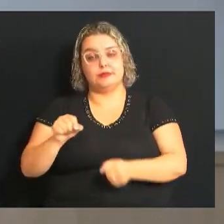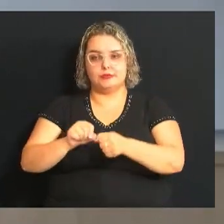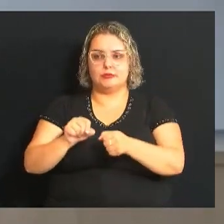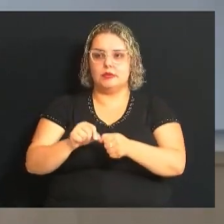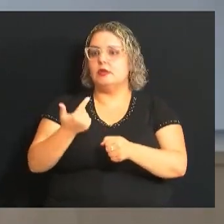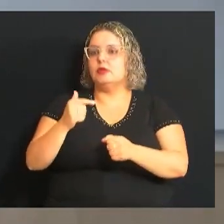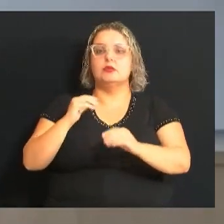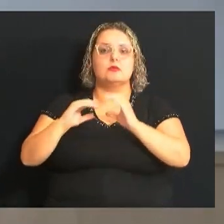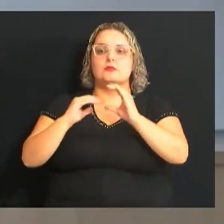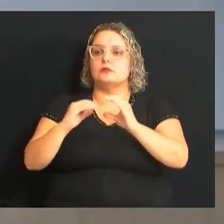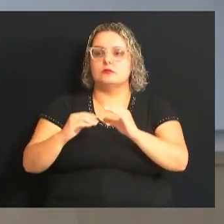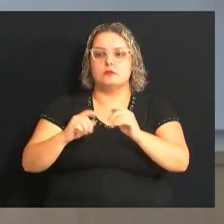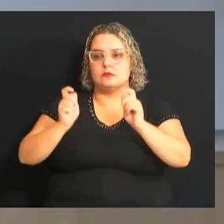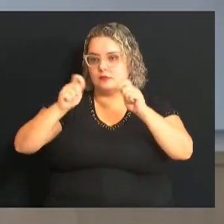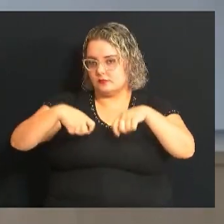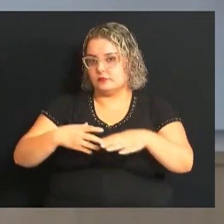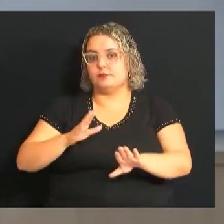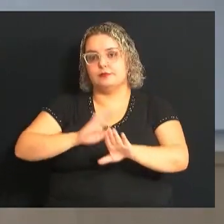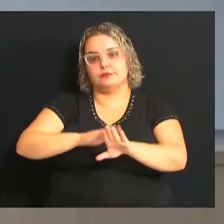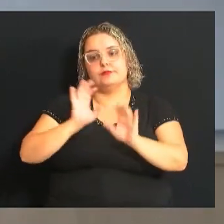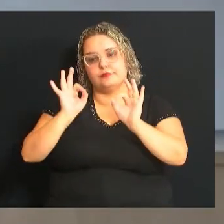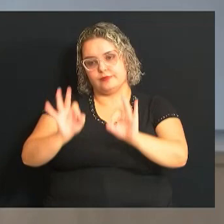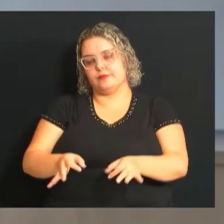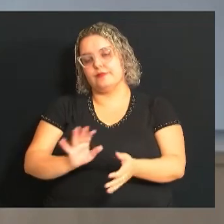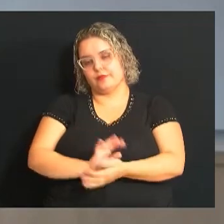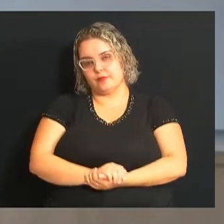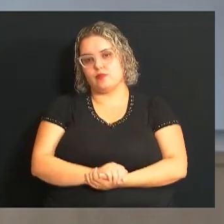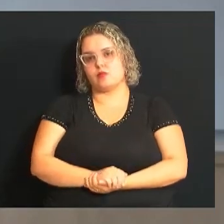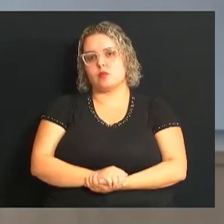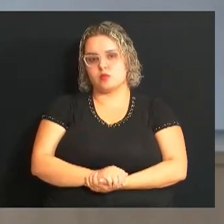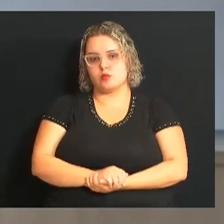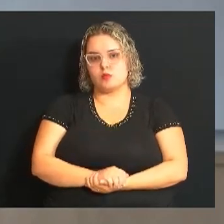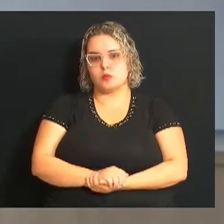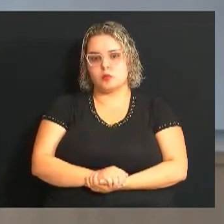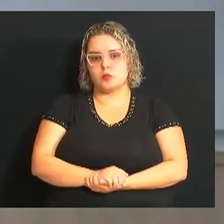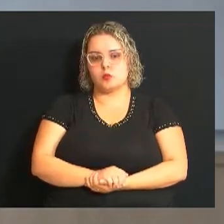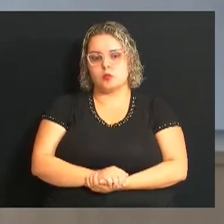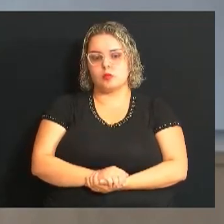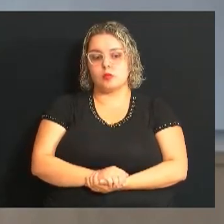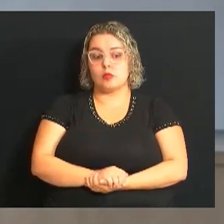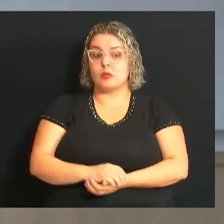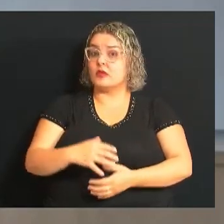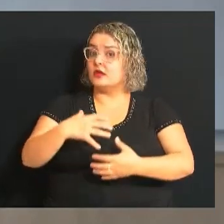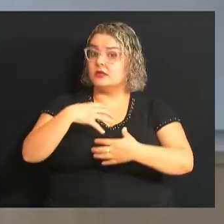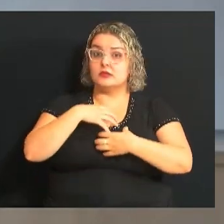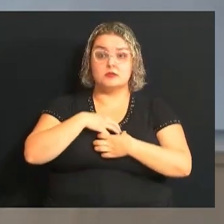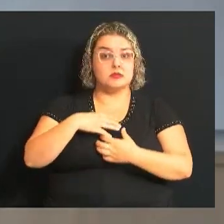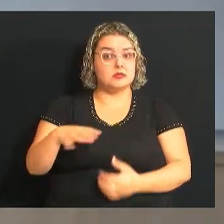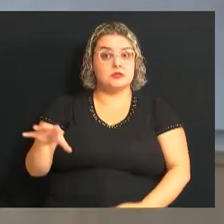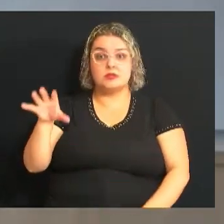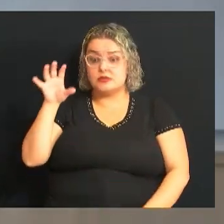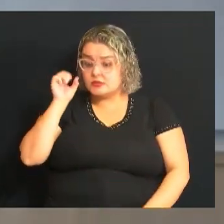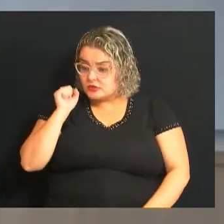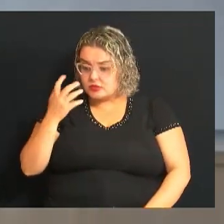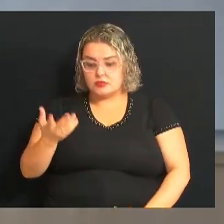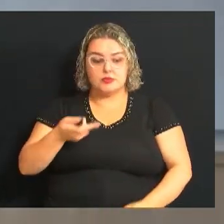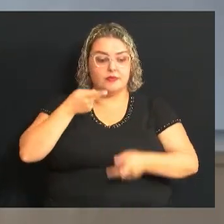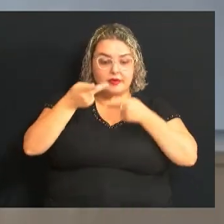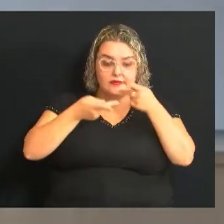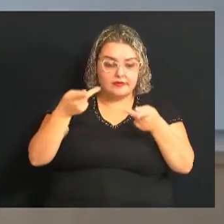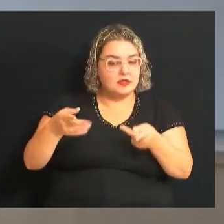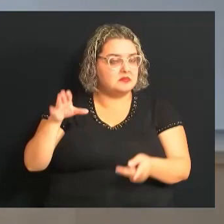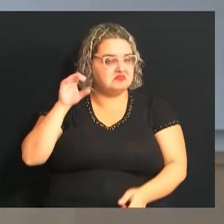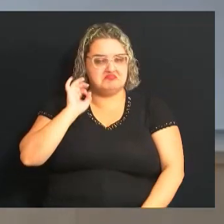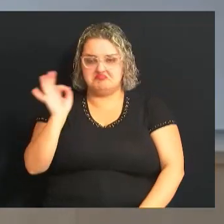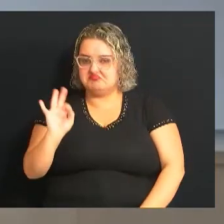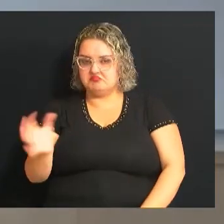comunicação eficiente que funcione. E provavelmente também não se sentem escutados, porque quando a gente vai a público é porque a conversa